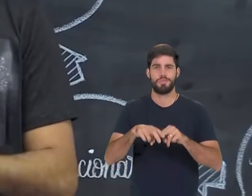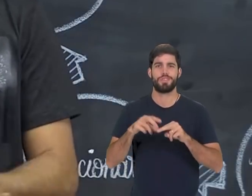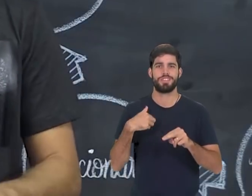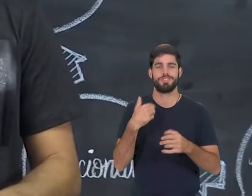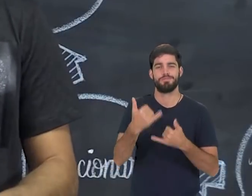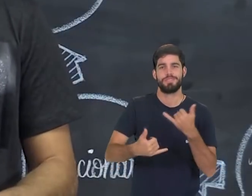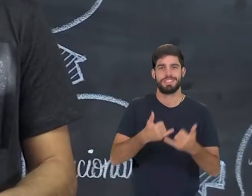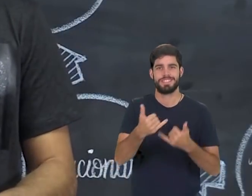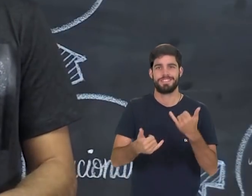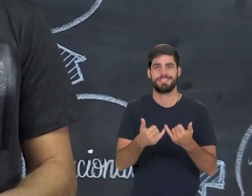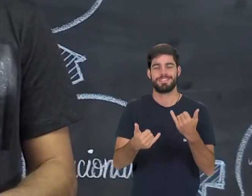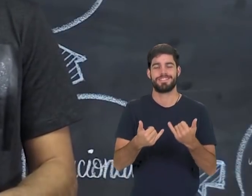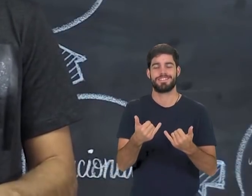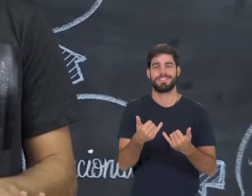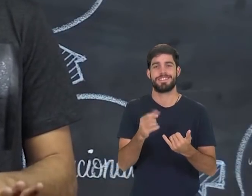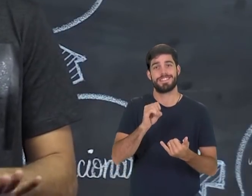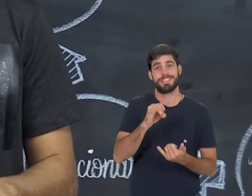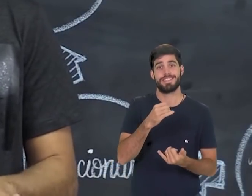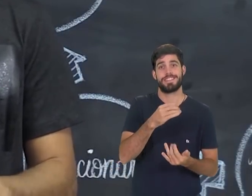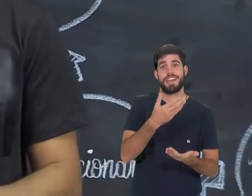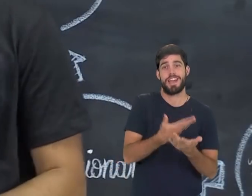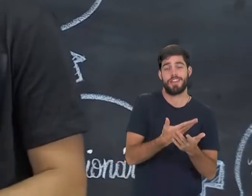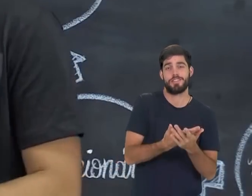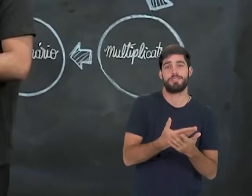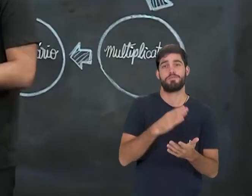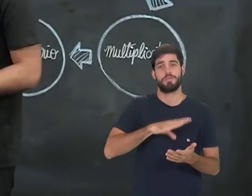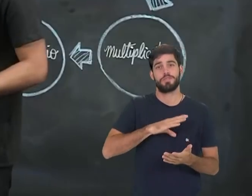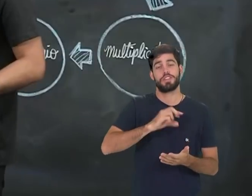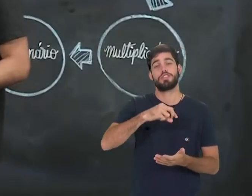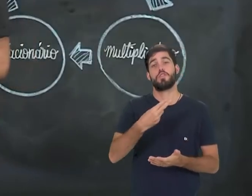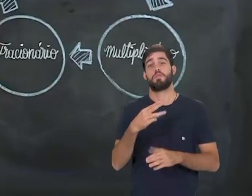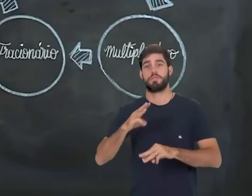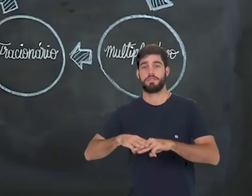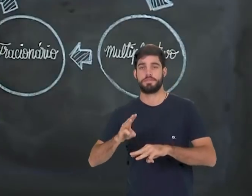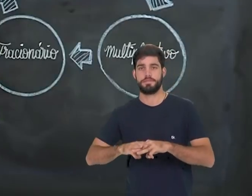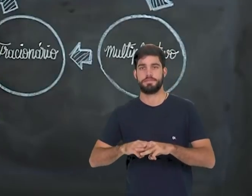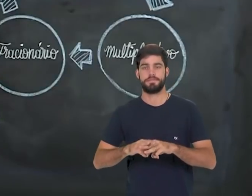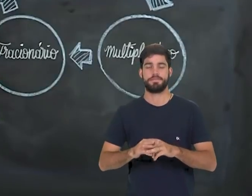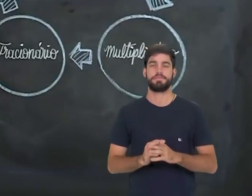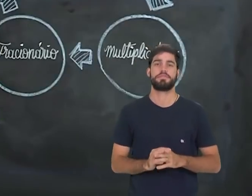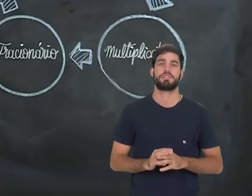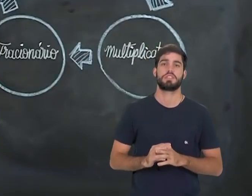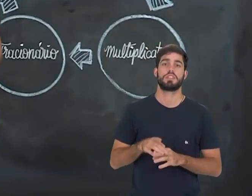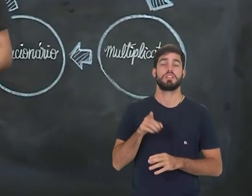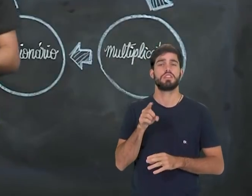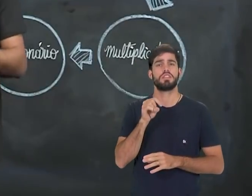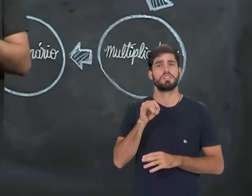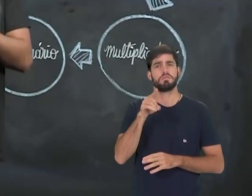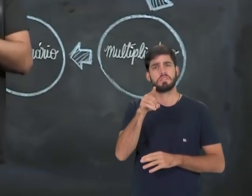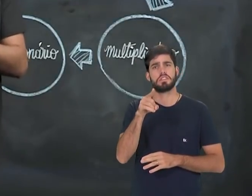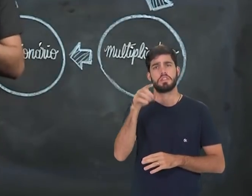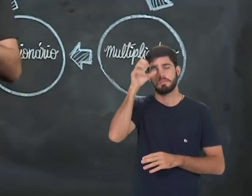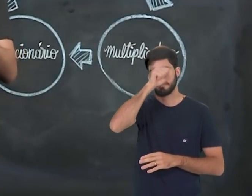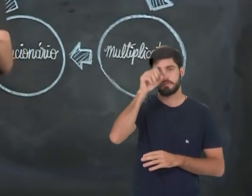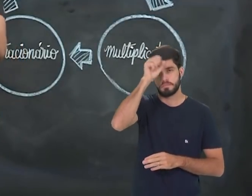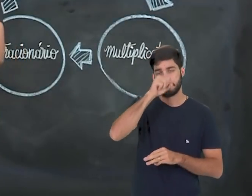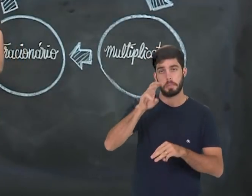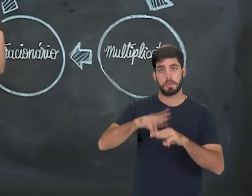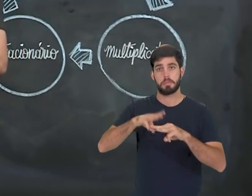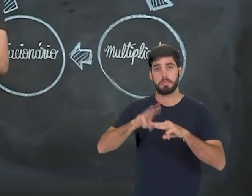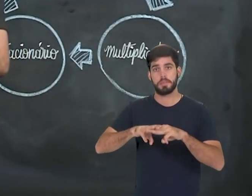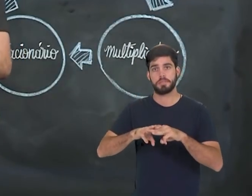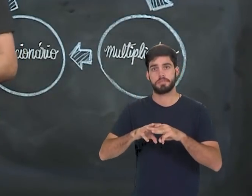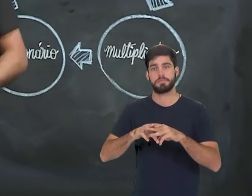portuguesa, porque está um tanto associado, né? Porque vamos imaginar, por exemplo, que quando você aprende lá na matemática as operações básicas,